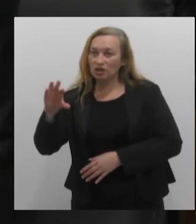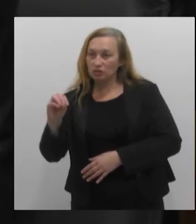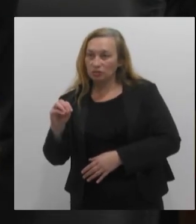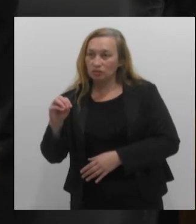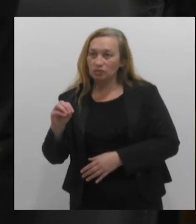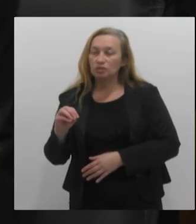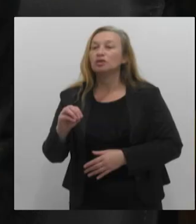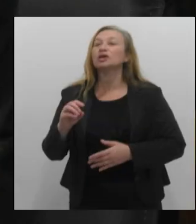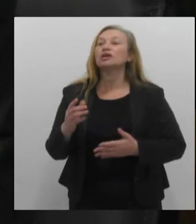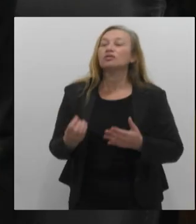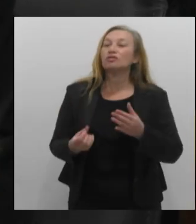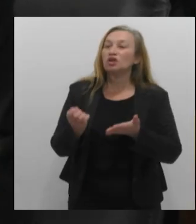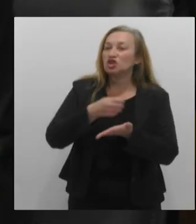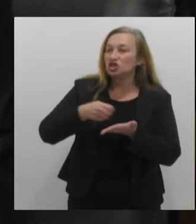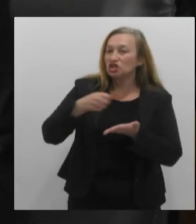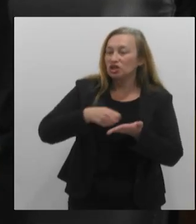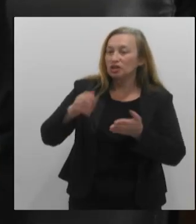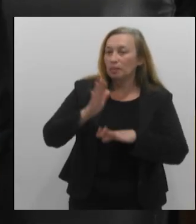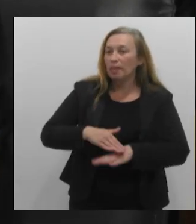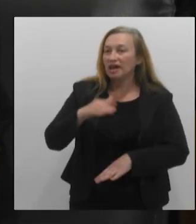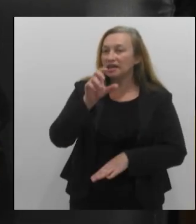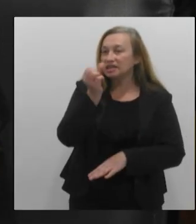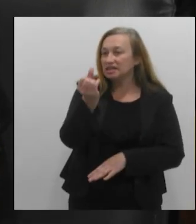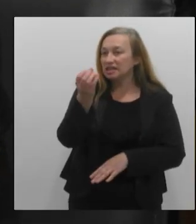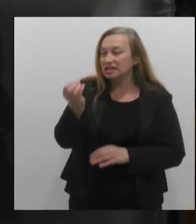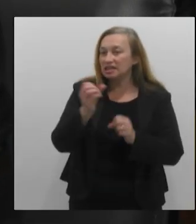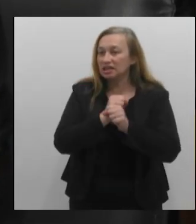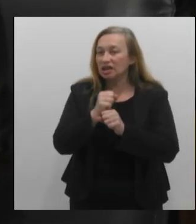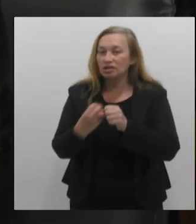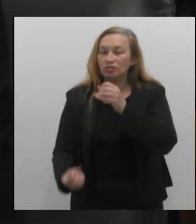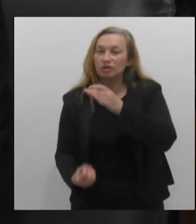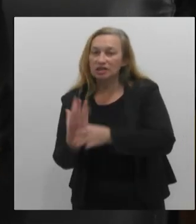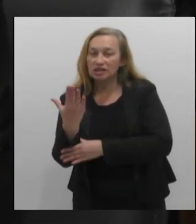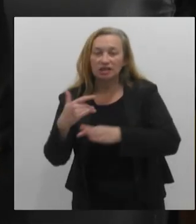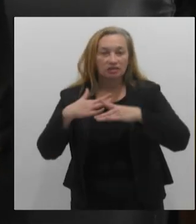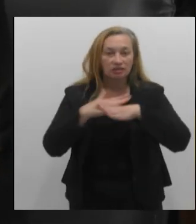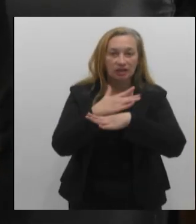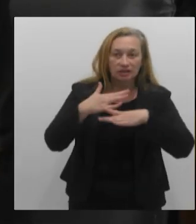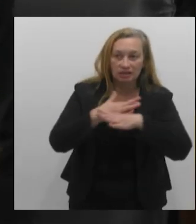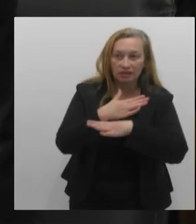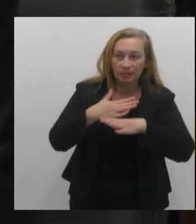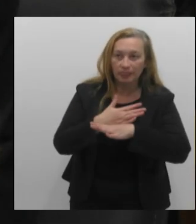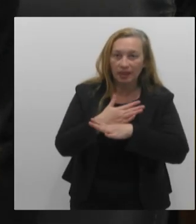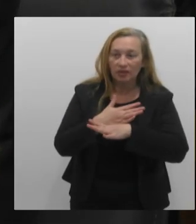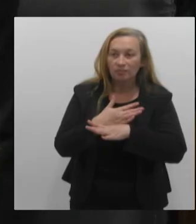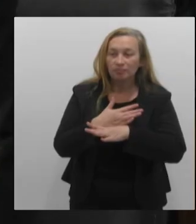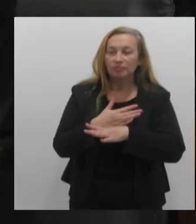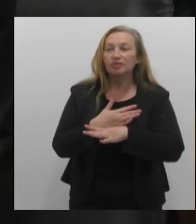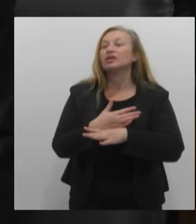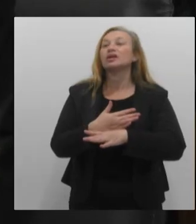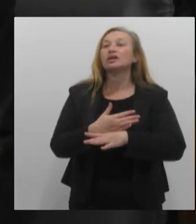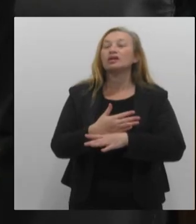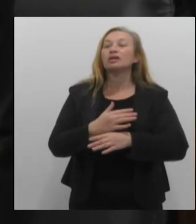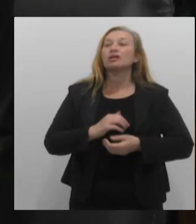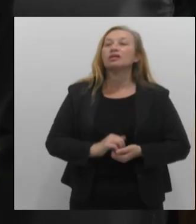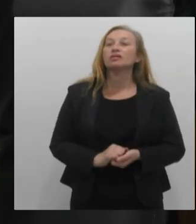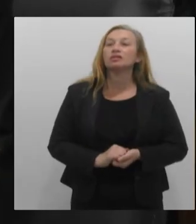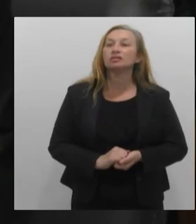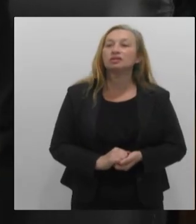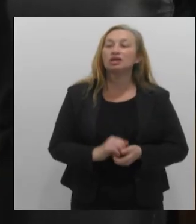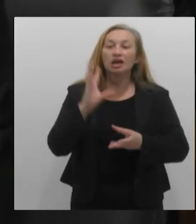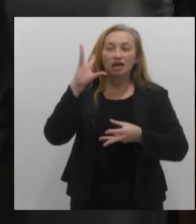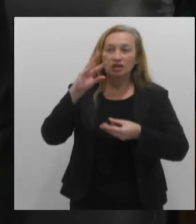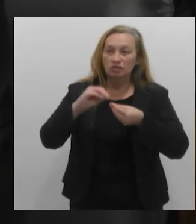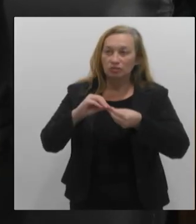obra foi escrita pouco mais de 60 anos após a fundação da cidade, e nela o atento frade menor, resumindo